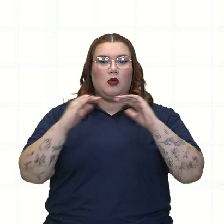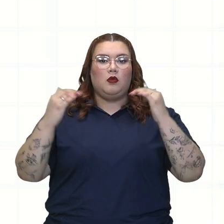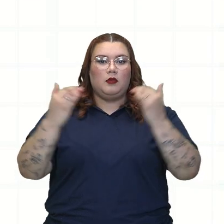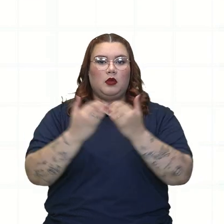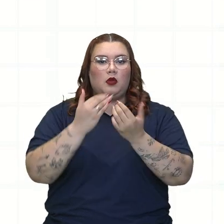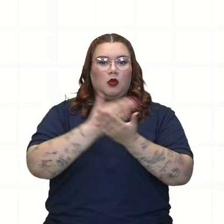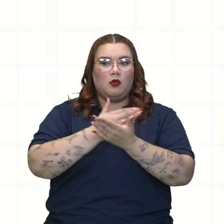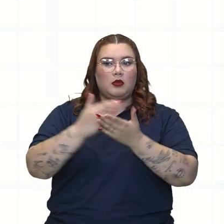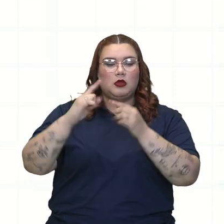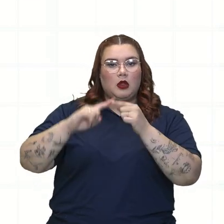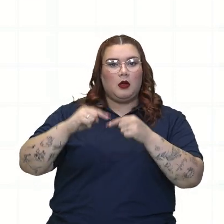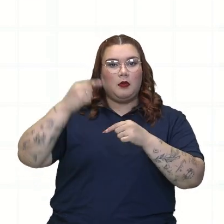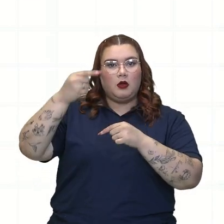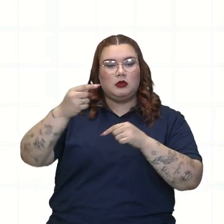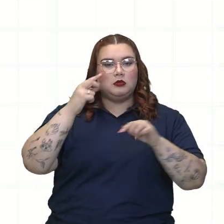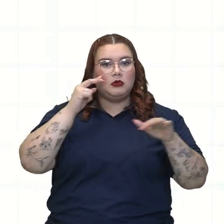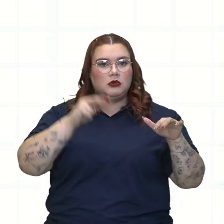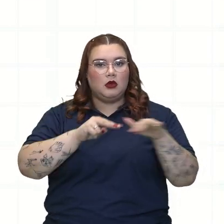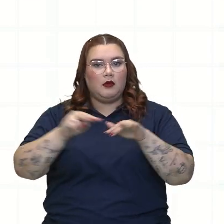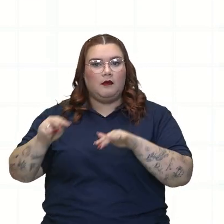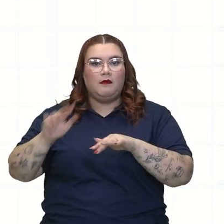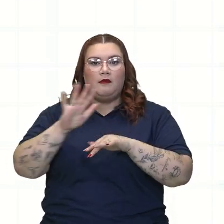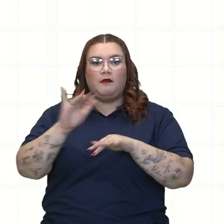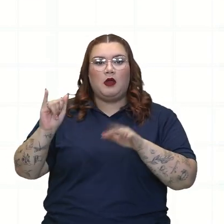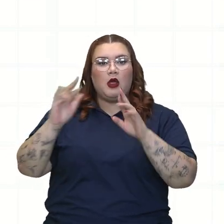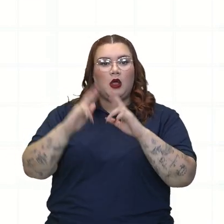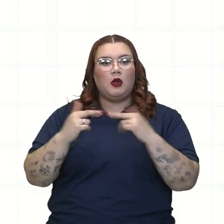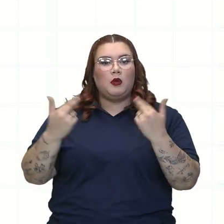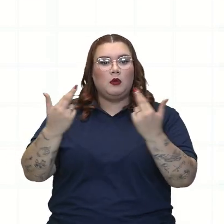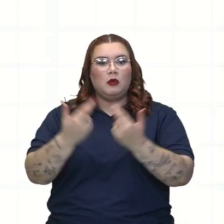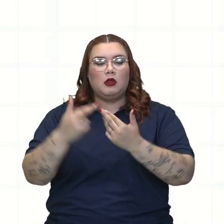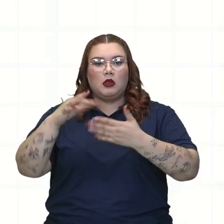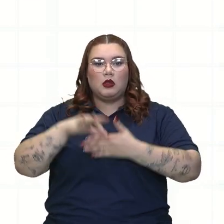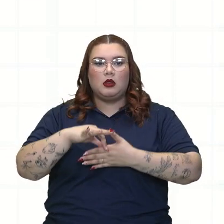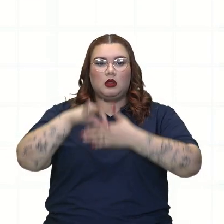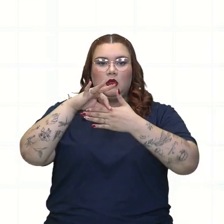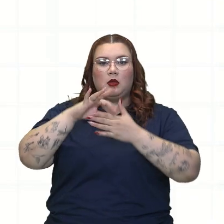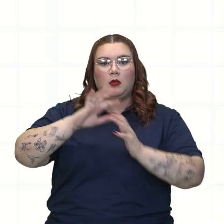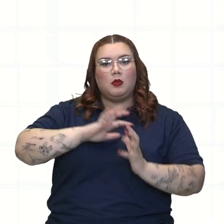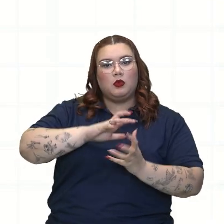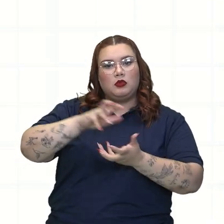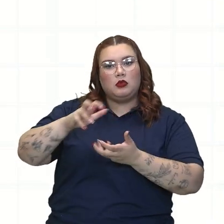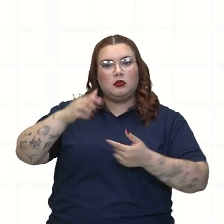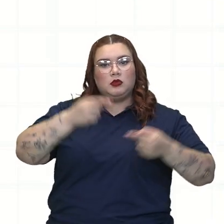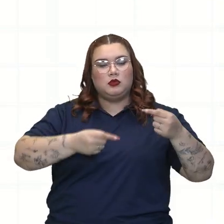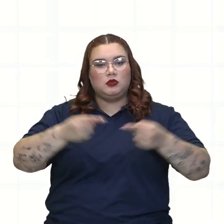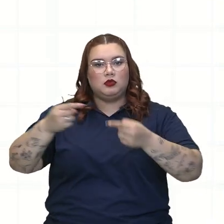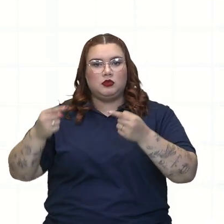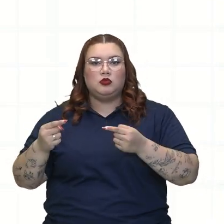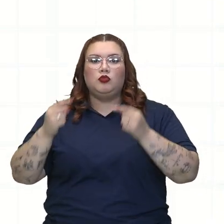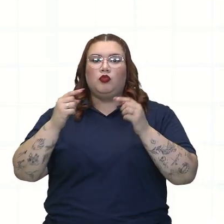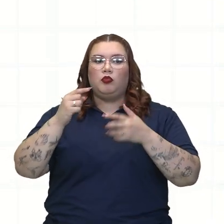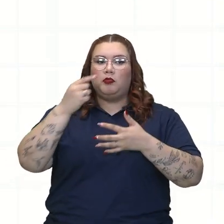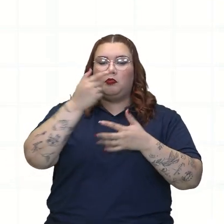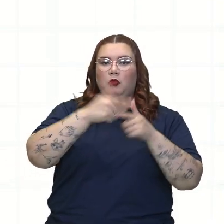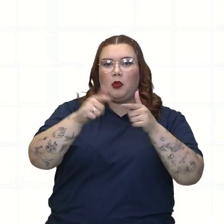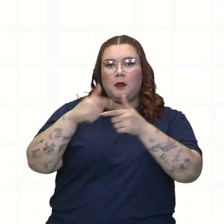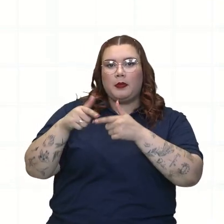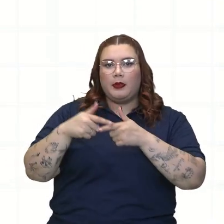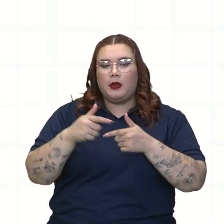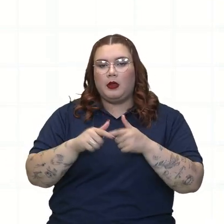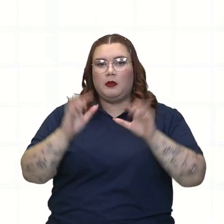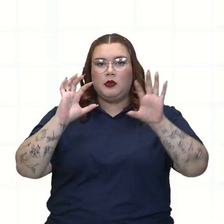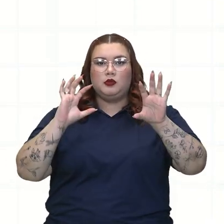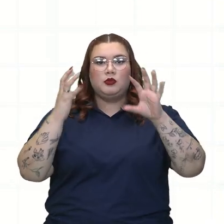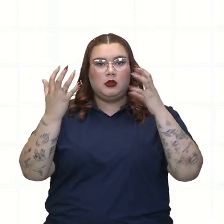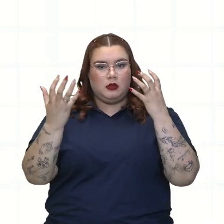próxima semana e reunirá líderes mundiais para discutir as questões climáticas. Bom, aqui eu